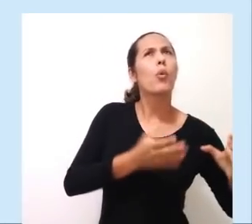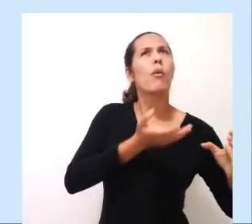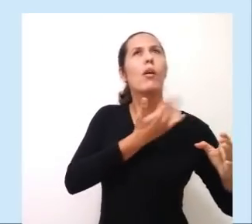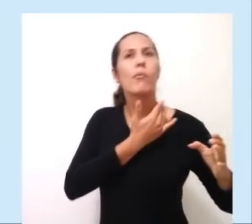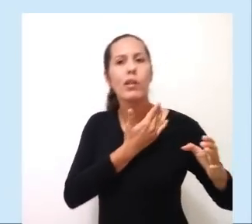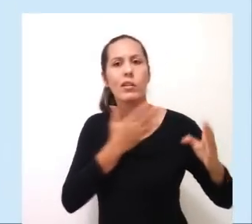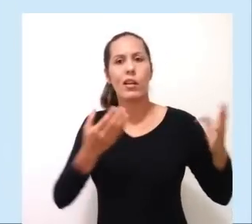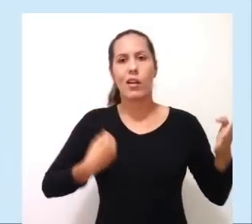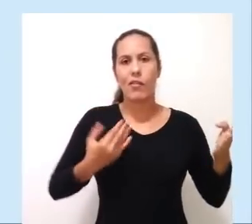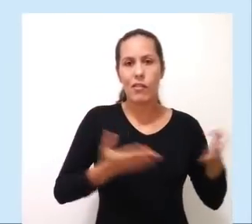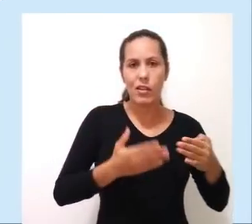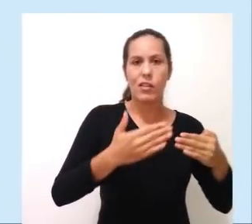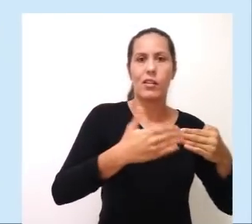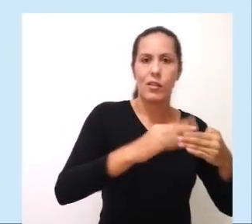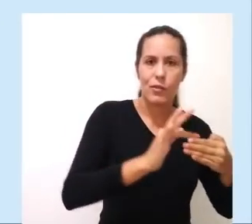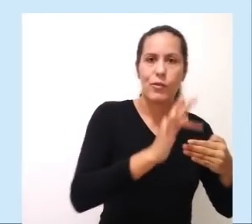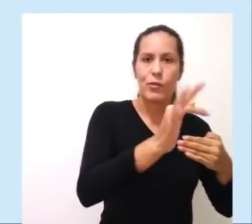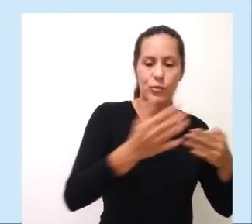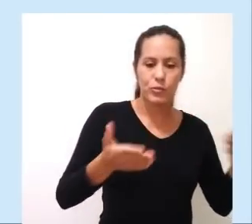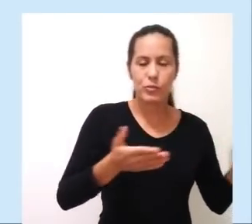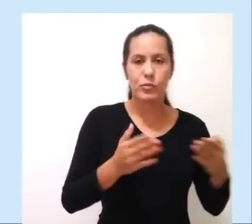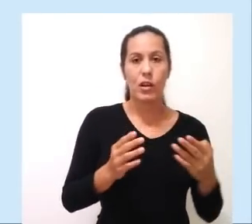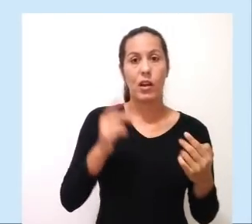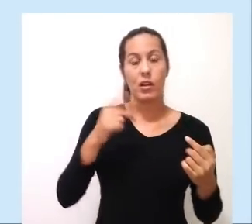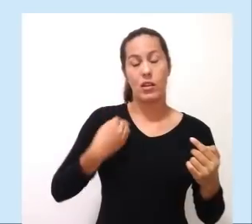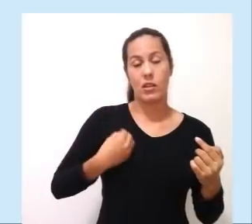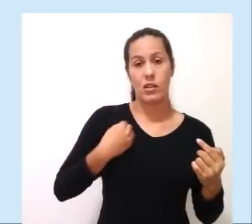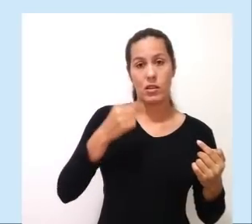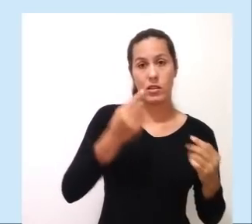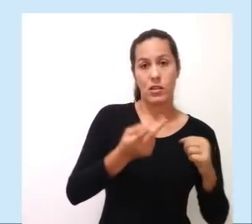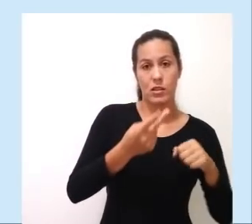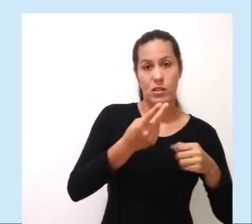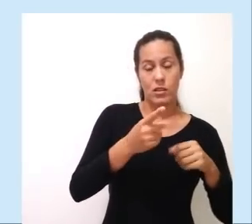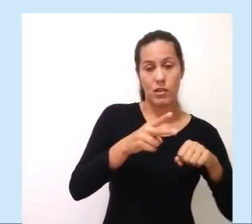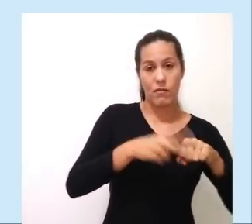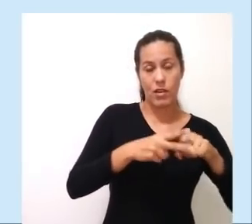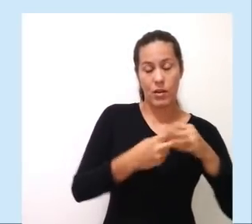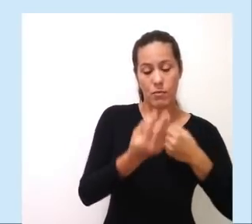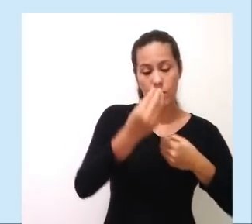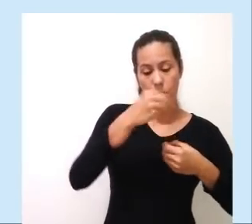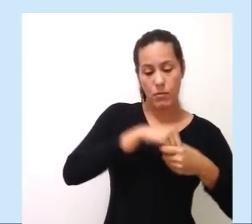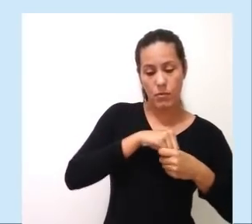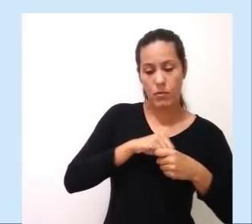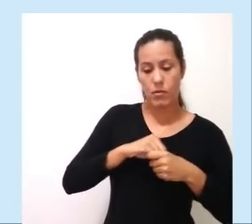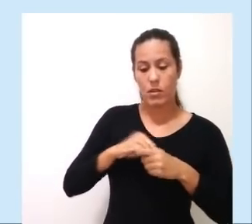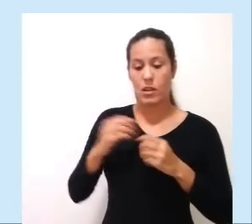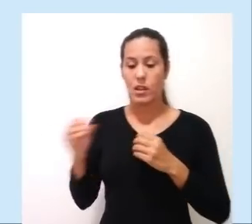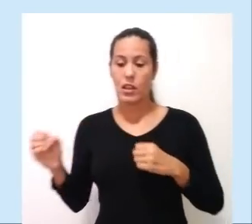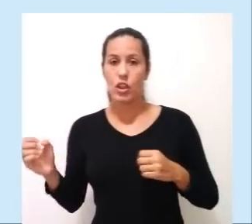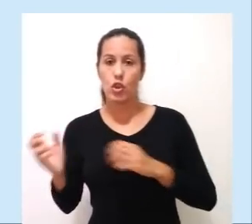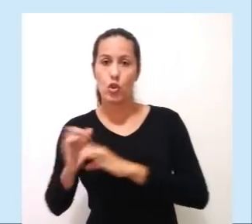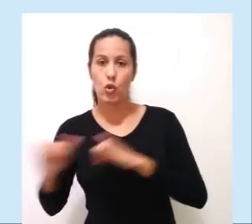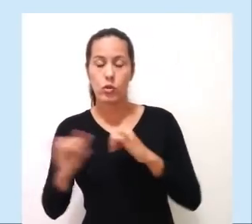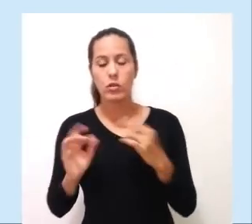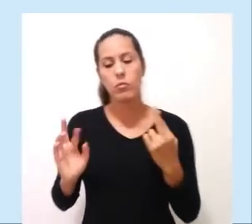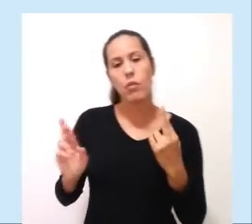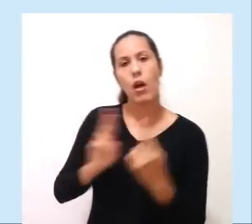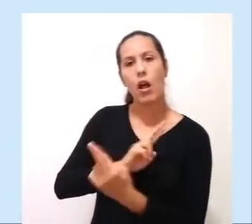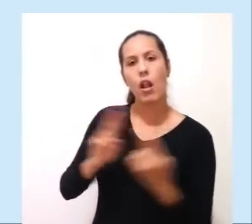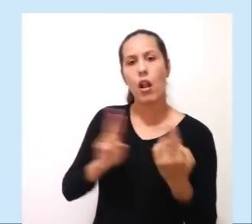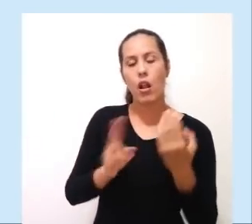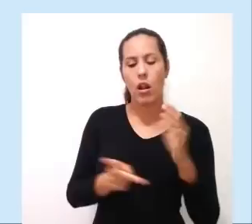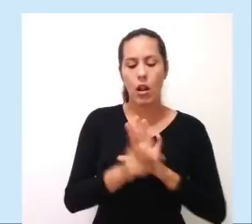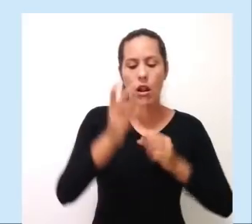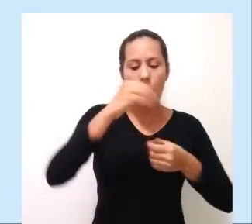vocês, desde pequenos, estudam a relação do verbo dentro da notícia, do verbo dentro